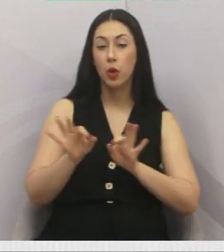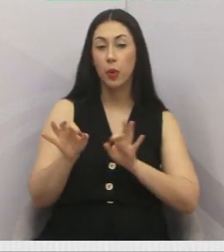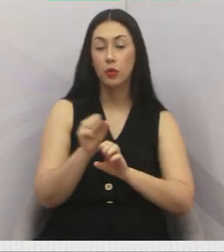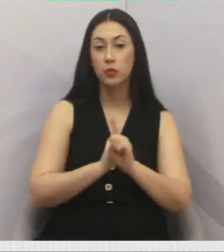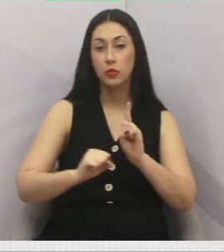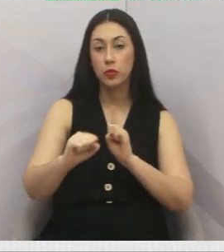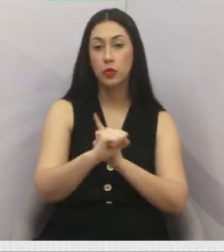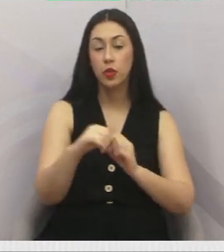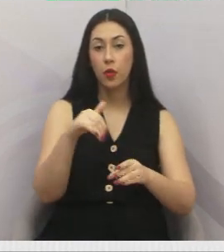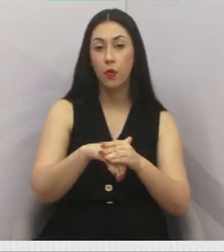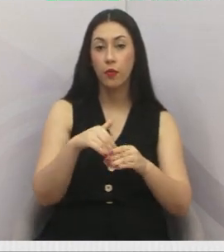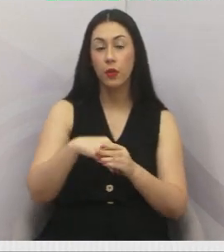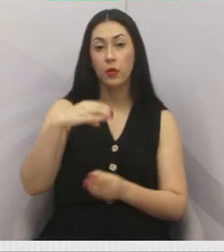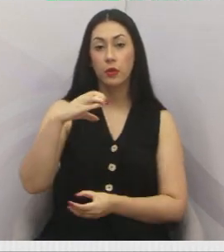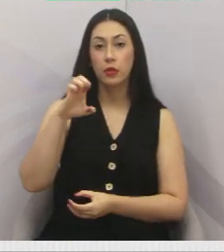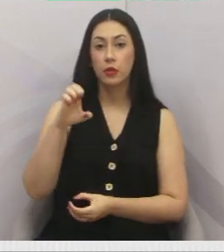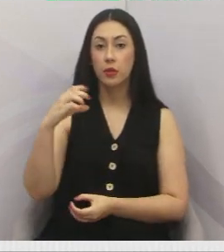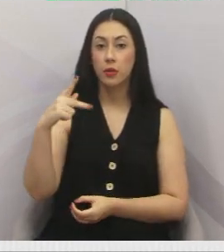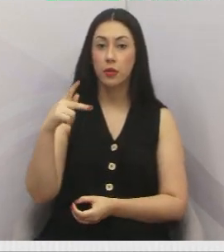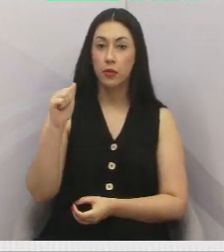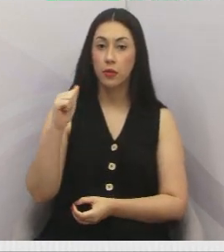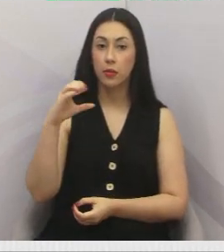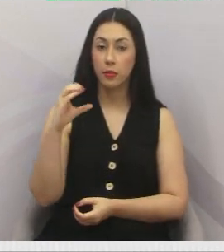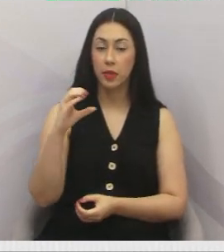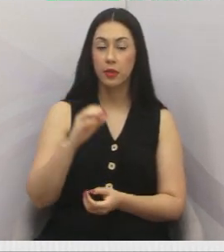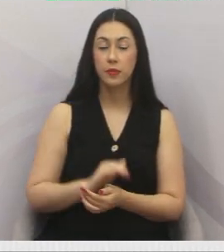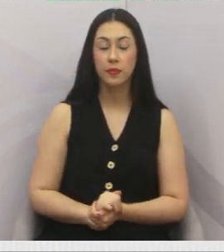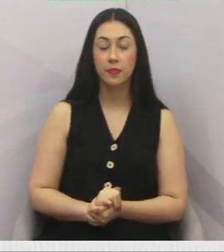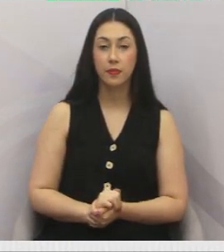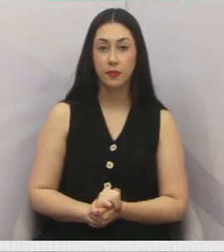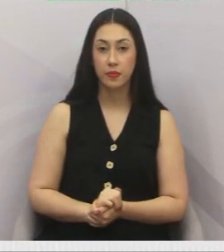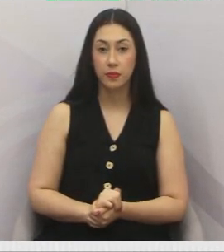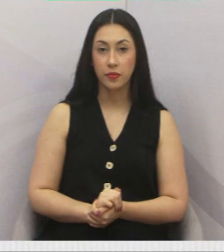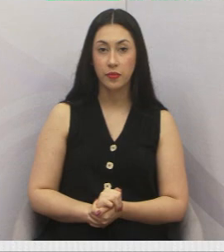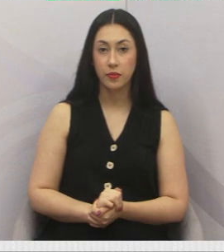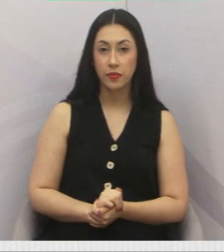Civil. Um voto para a CEPAC. Próximo voto.